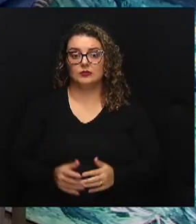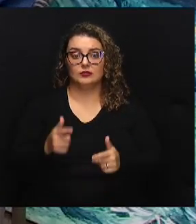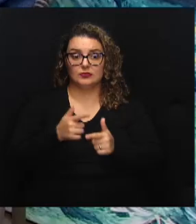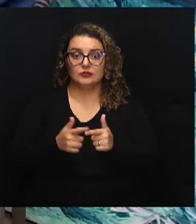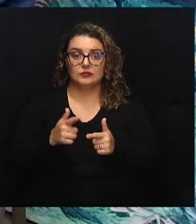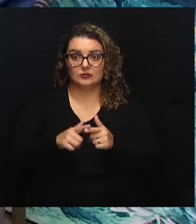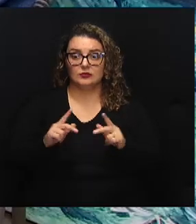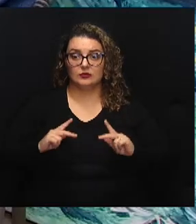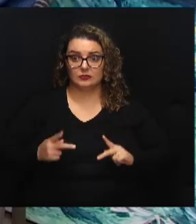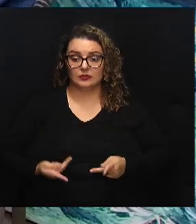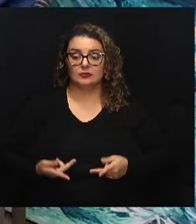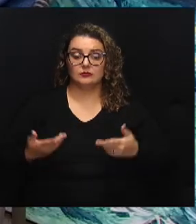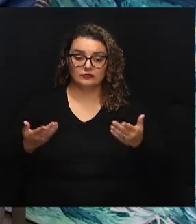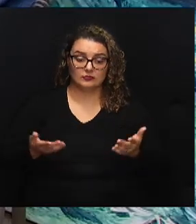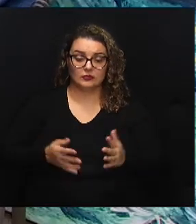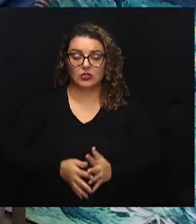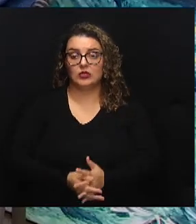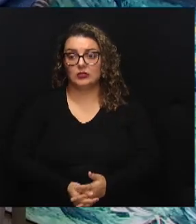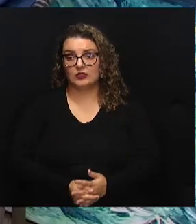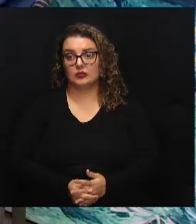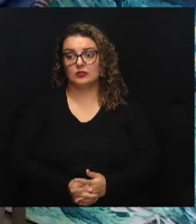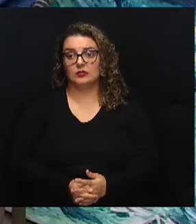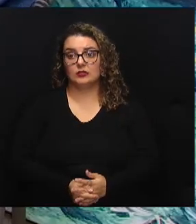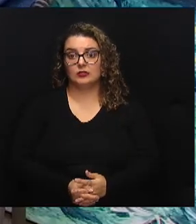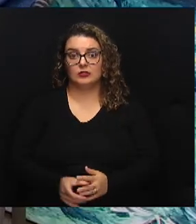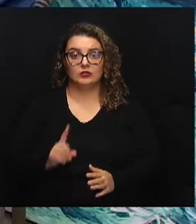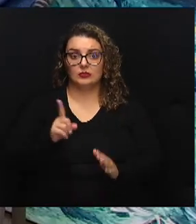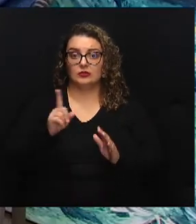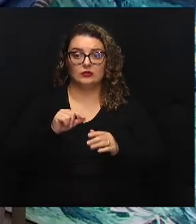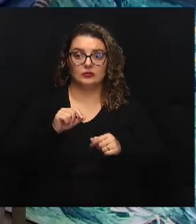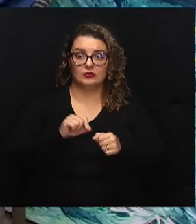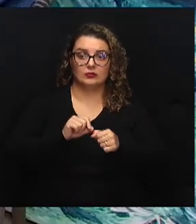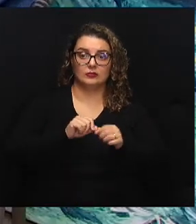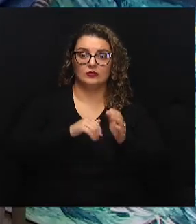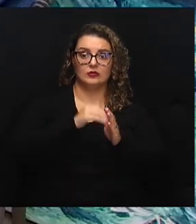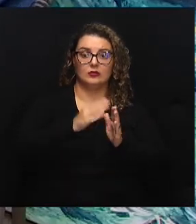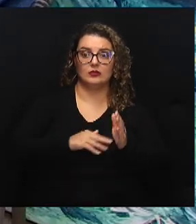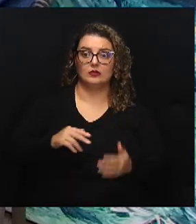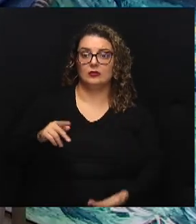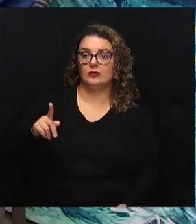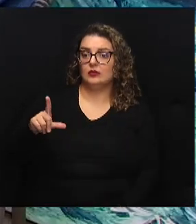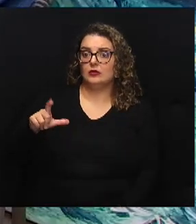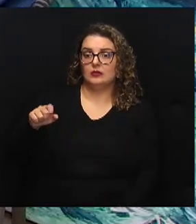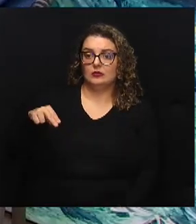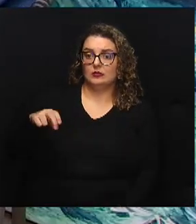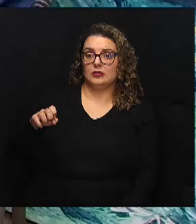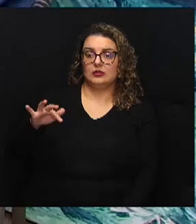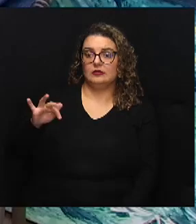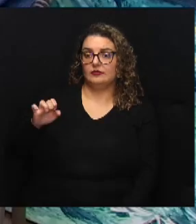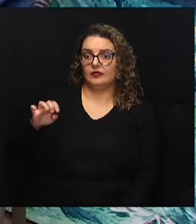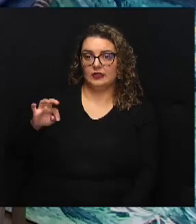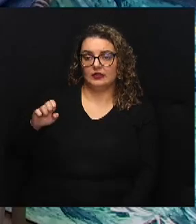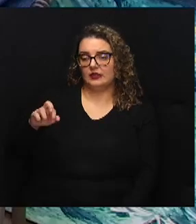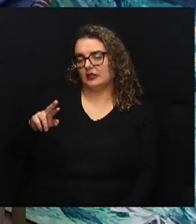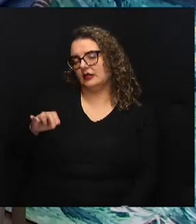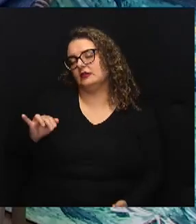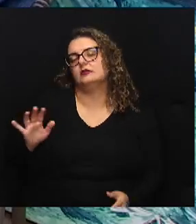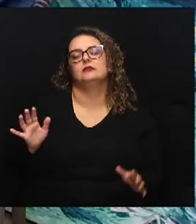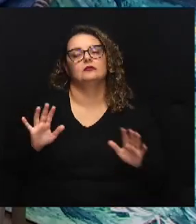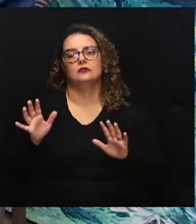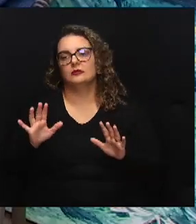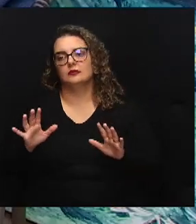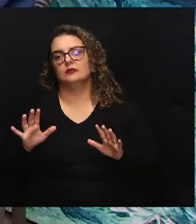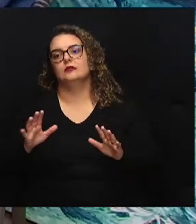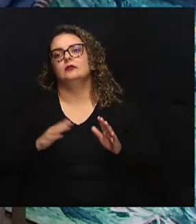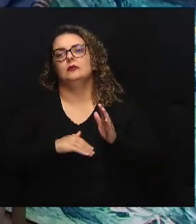humanos. Embora eu não faça uma pintura panfletária, eu não faço uma pintura panfletária, faço uma pintura